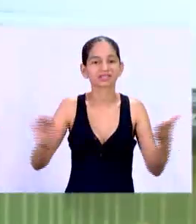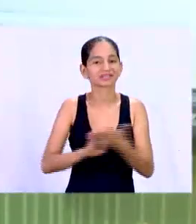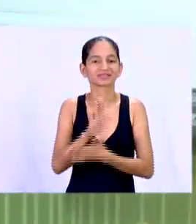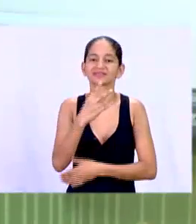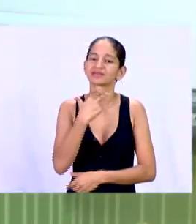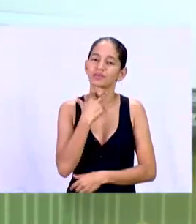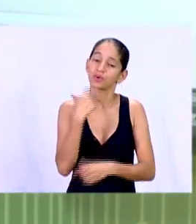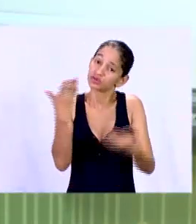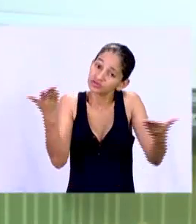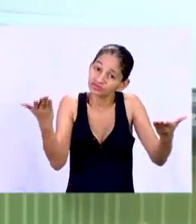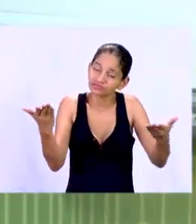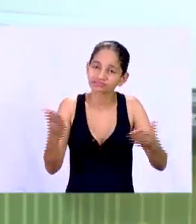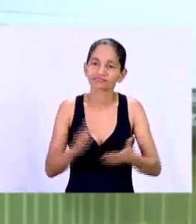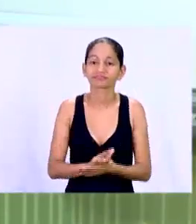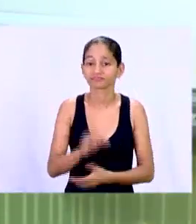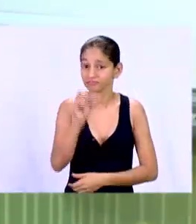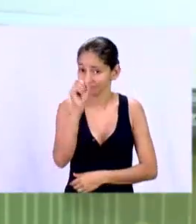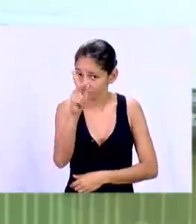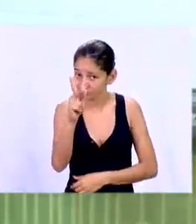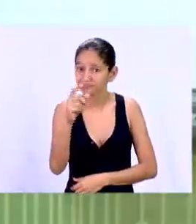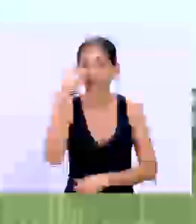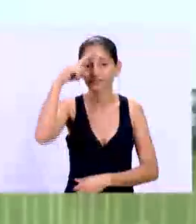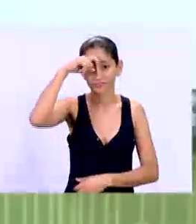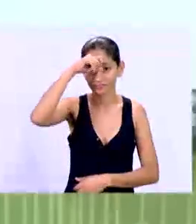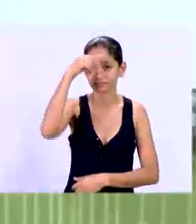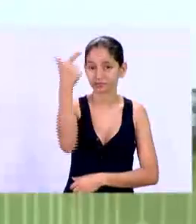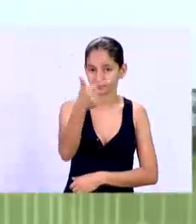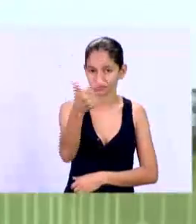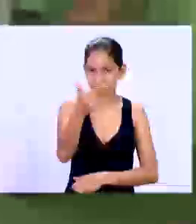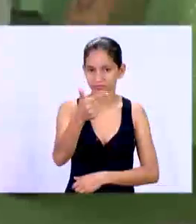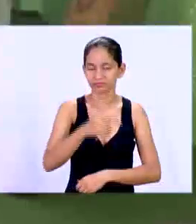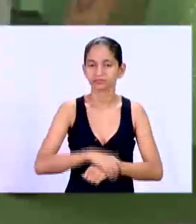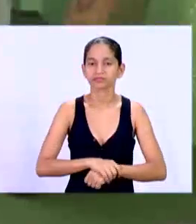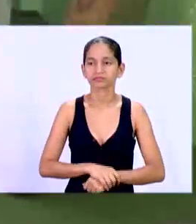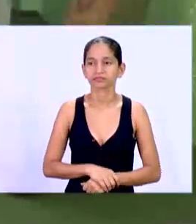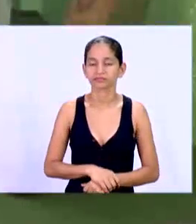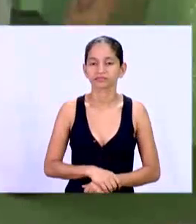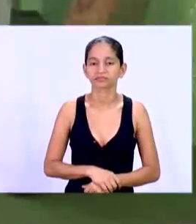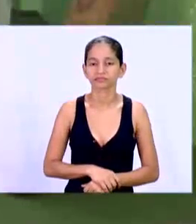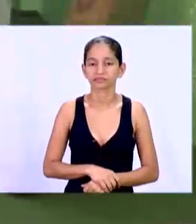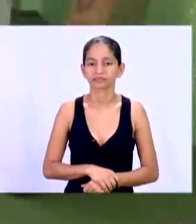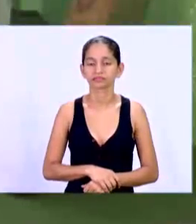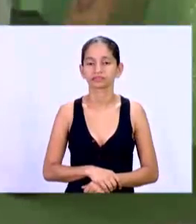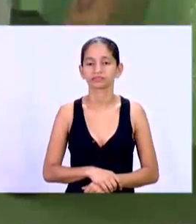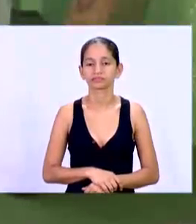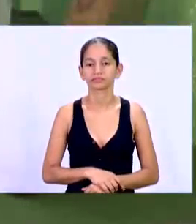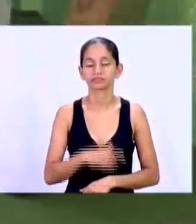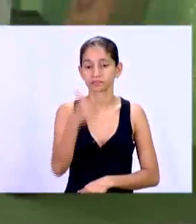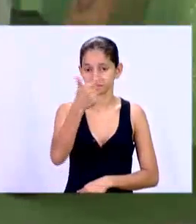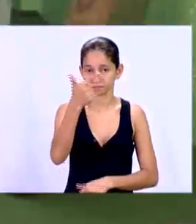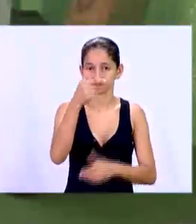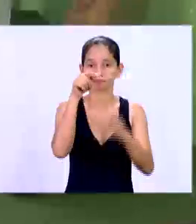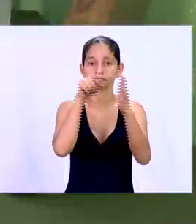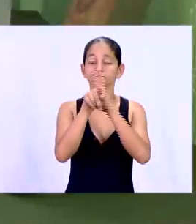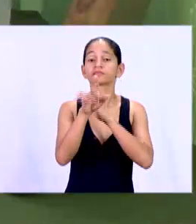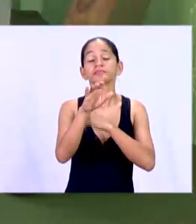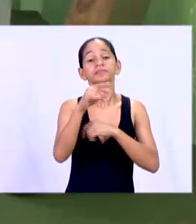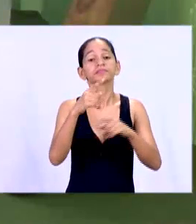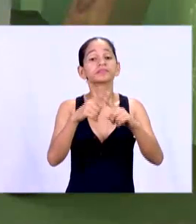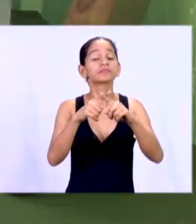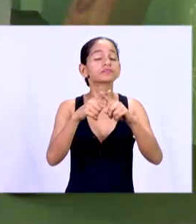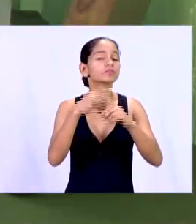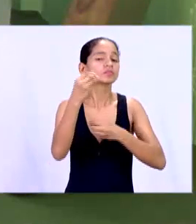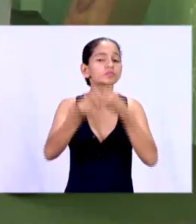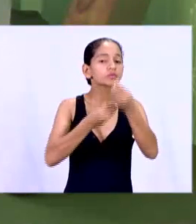sua irmã, ok? Olha como é difícil. Vamos para o segundo. Questão 2, por outro lado,